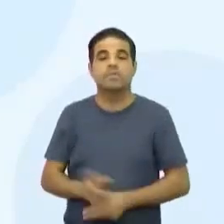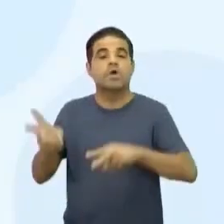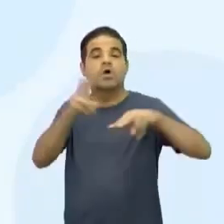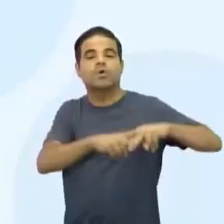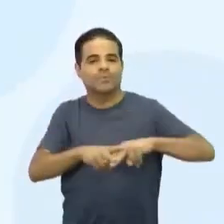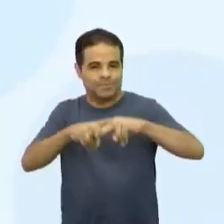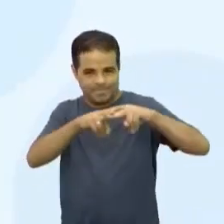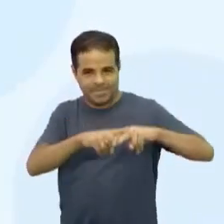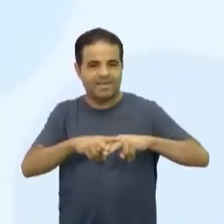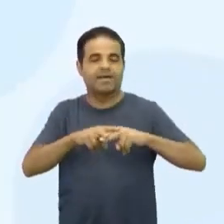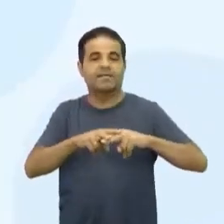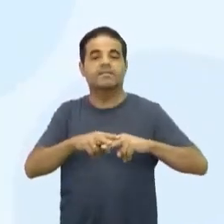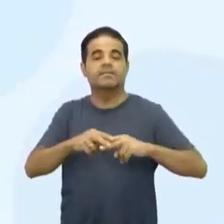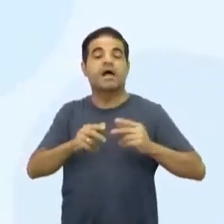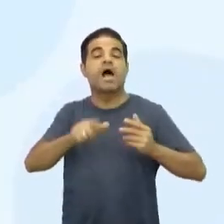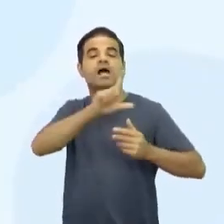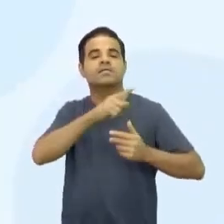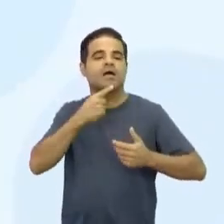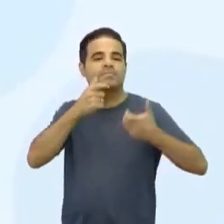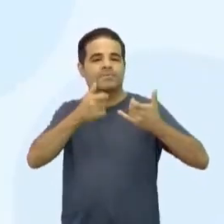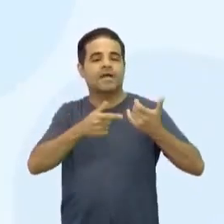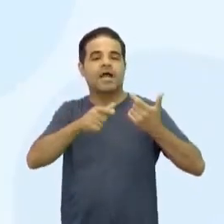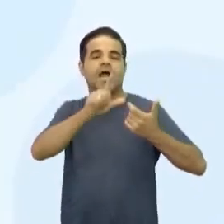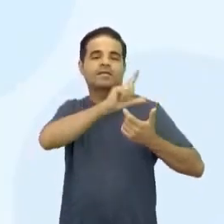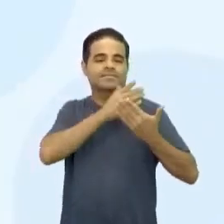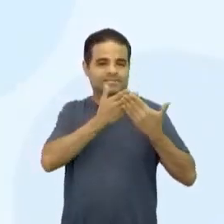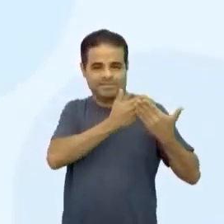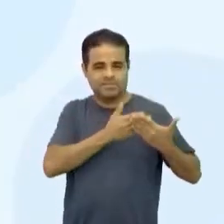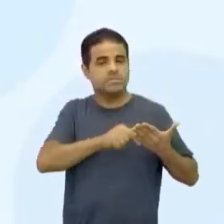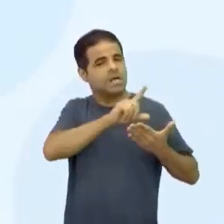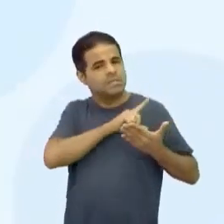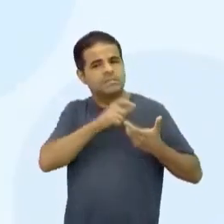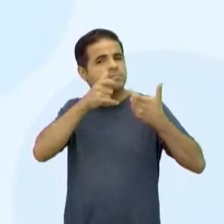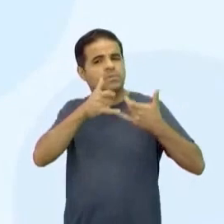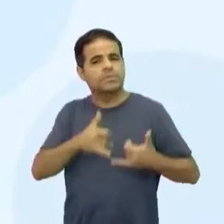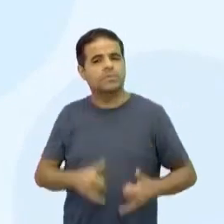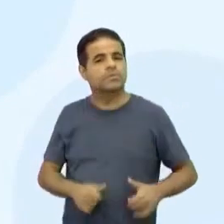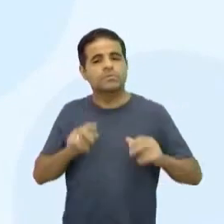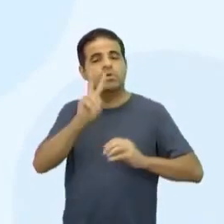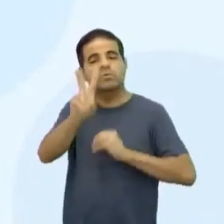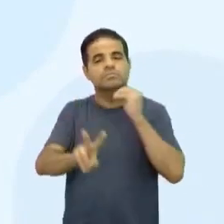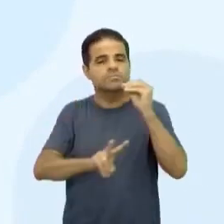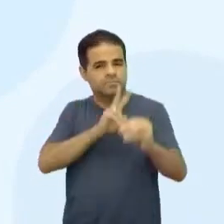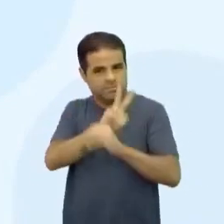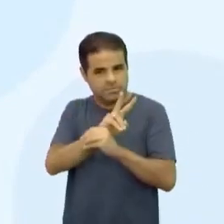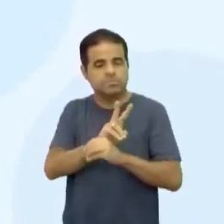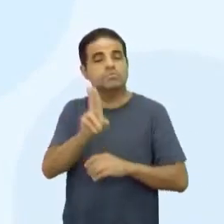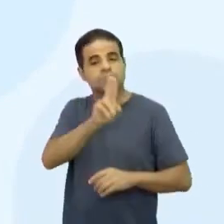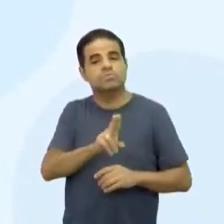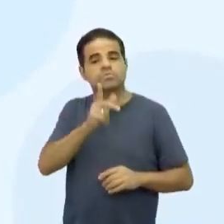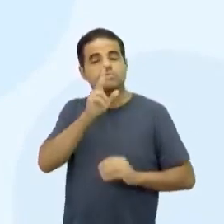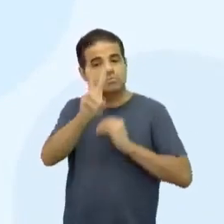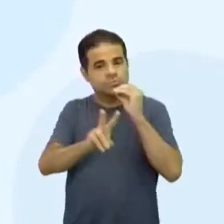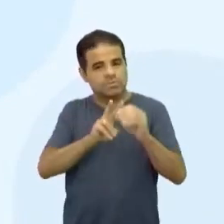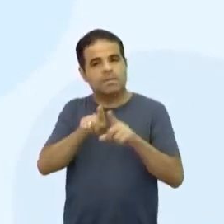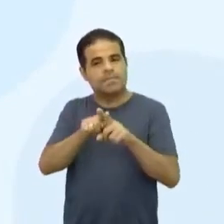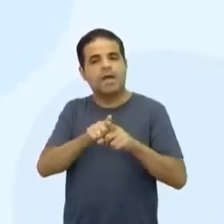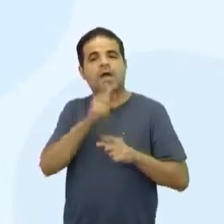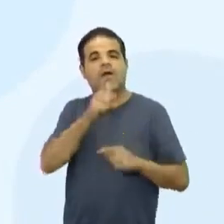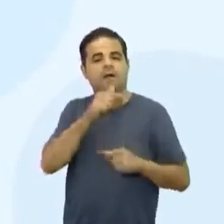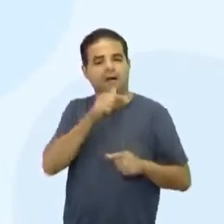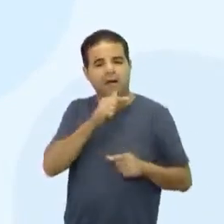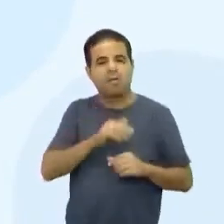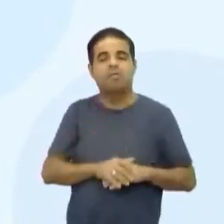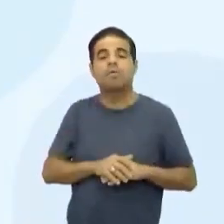Retomando o assunto anterior, das aulas anteriores. Falamos anteriormente a respeito da sustentabilidade e do uso sustentável da